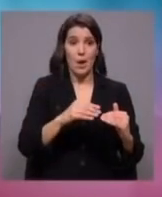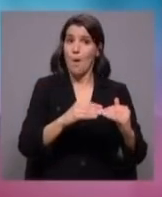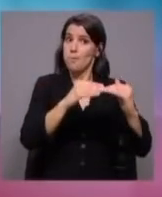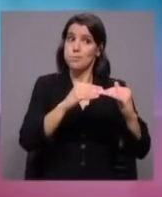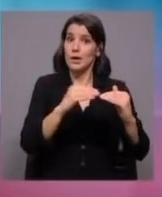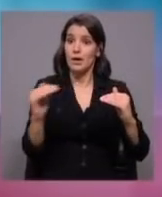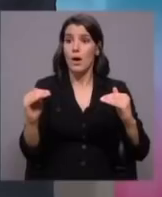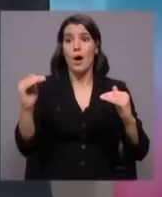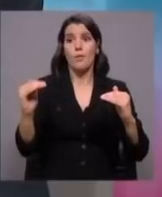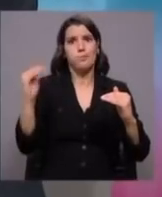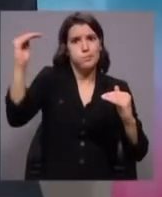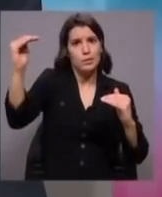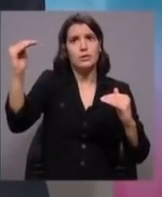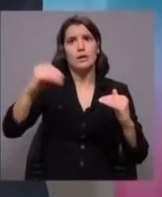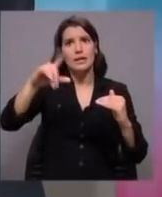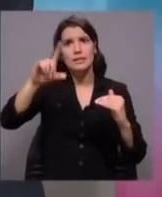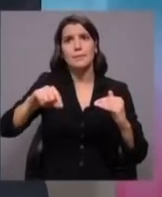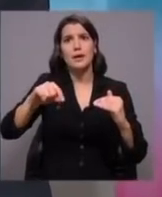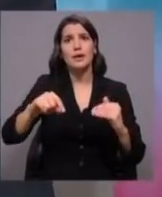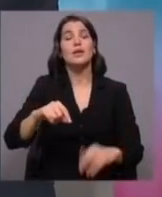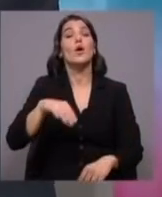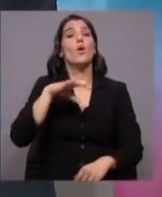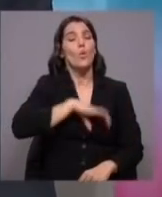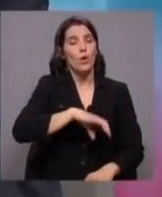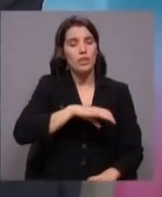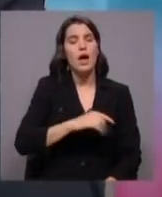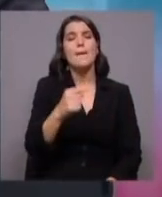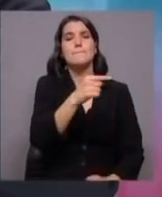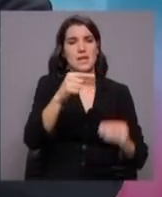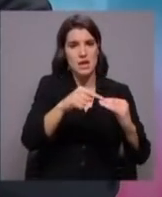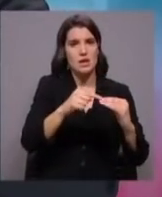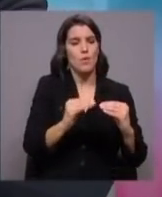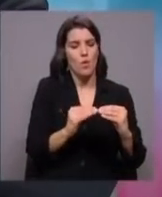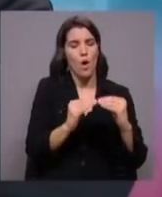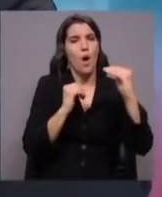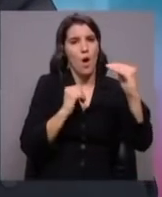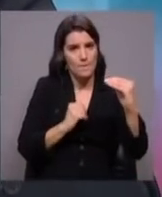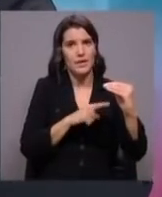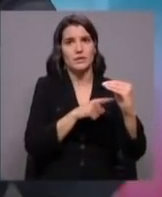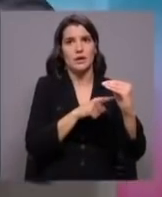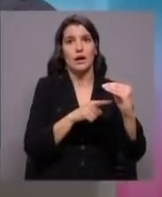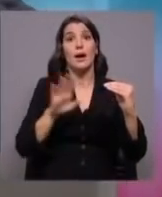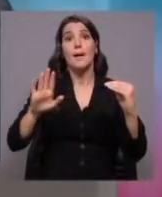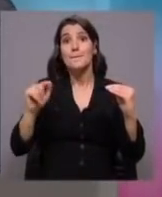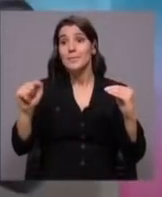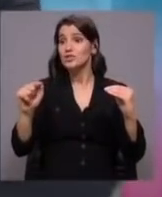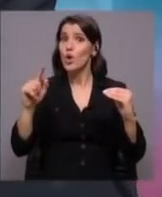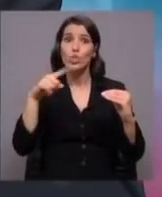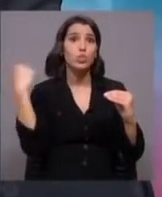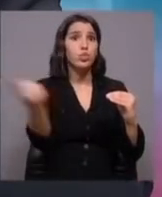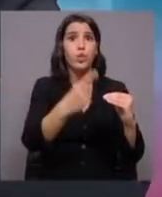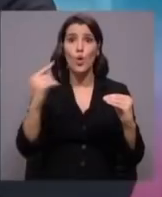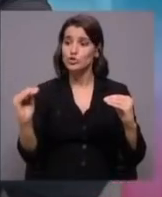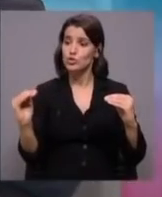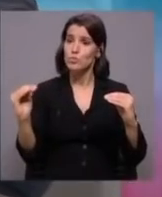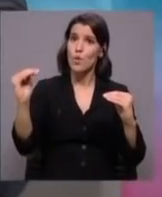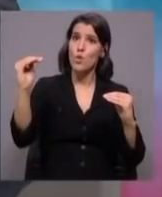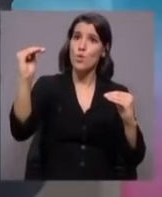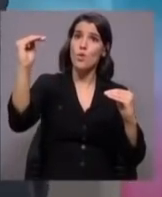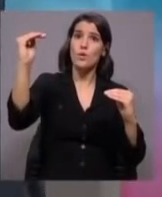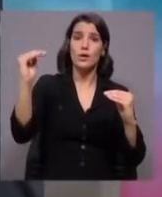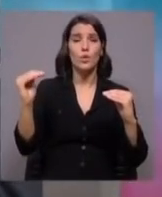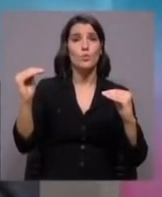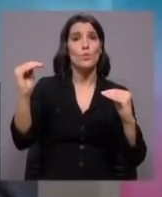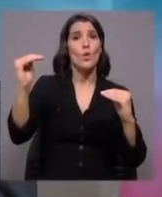isso? Não, nós temos de aumentar o salário mínimo nacional, mas é de uma tal maneira que os salários todos crescem. Claro. Ao crescerem